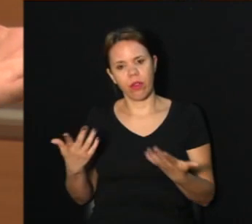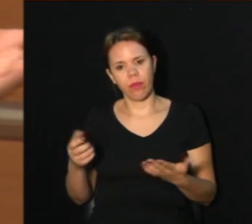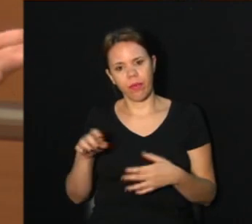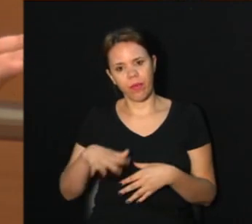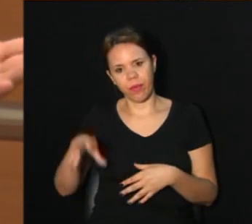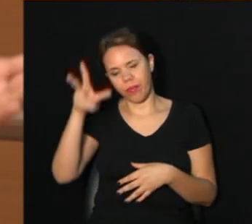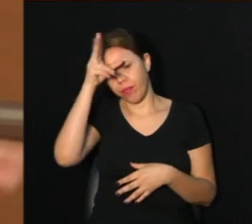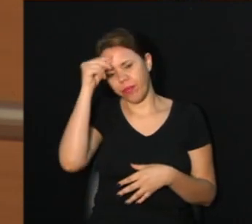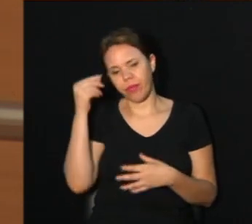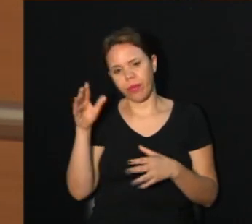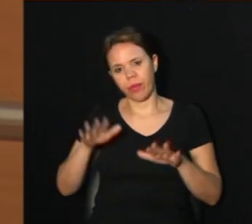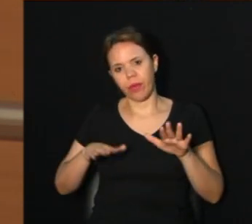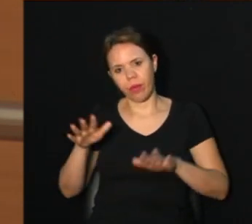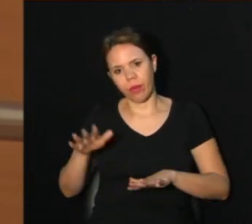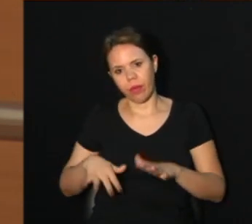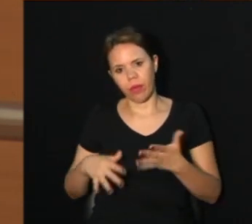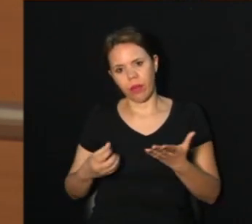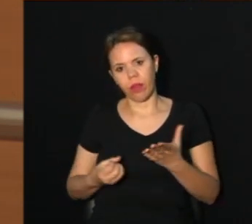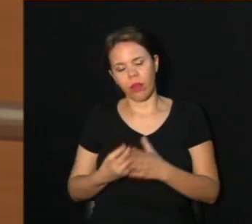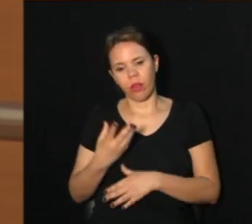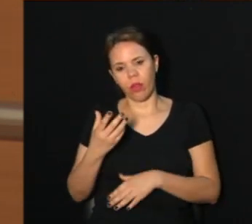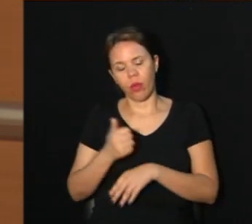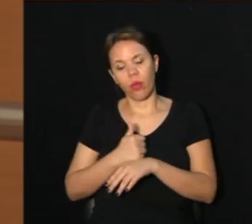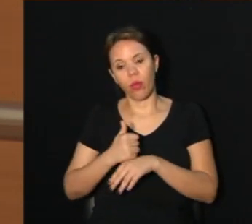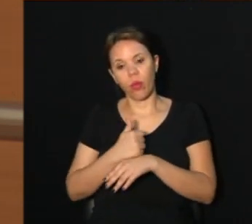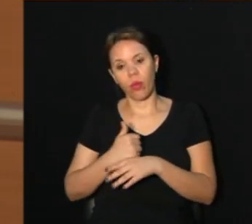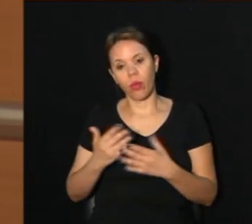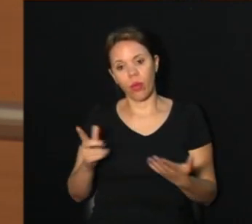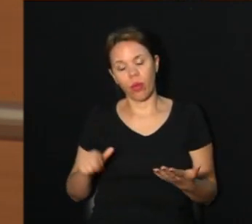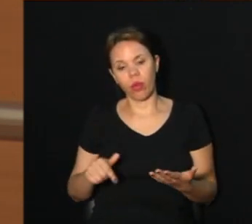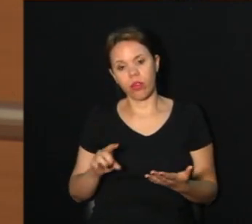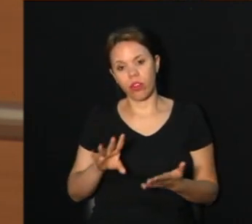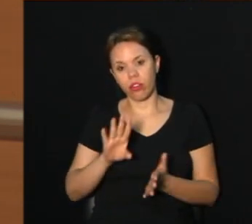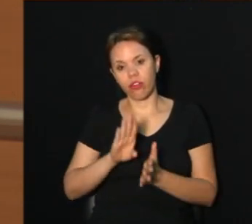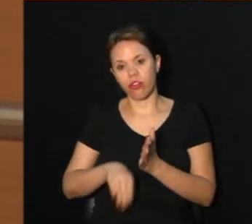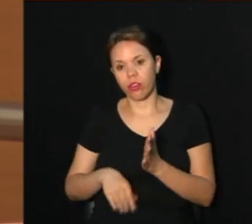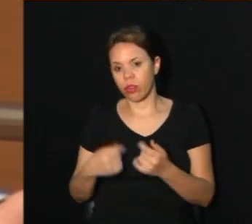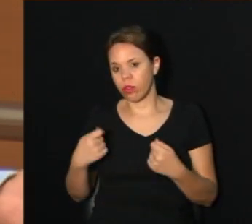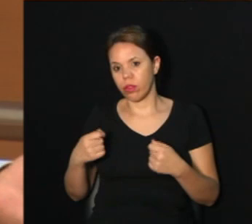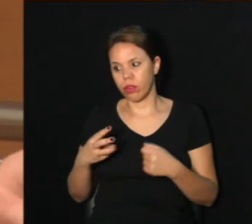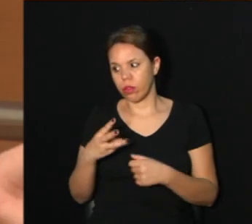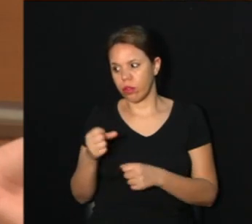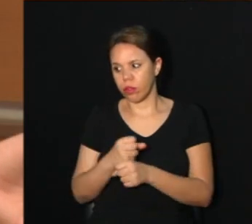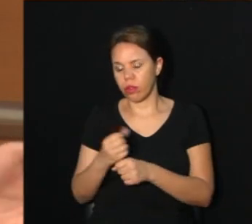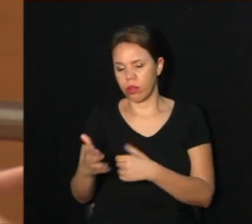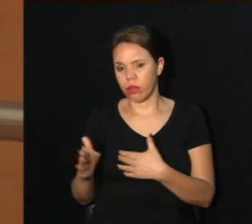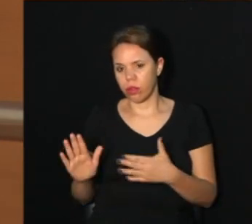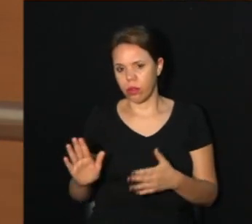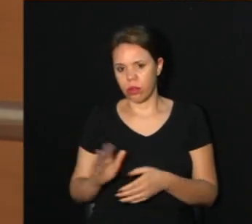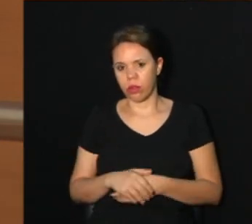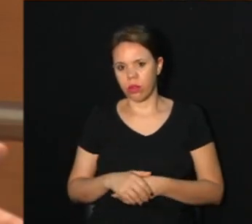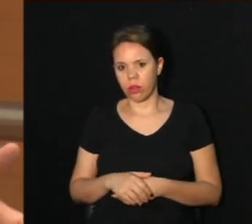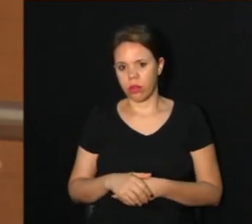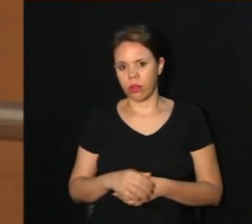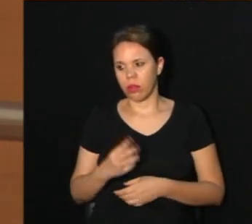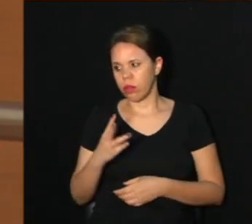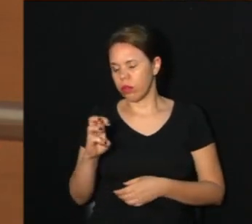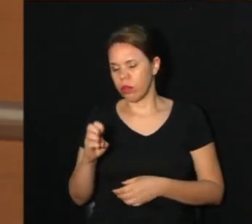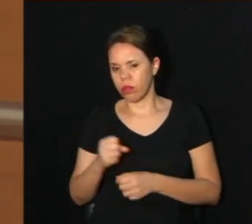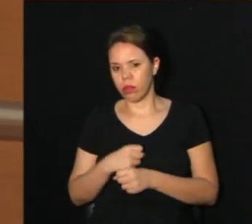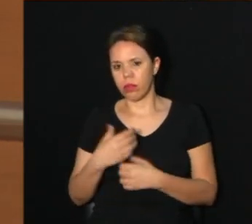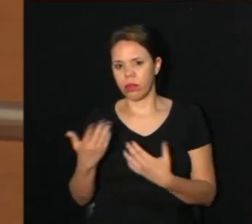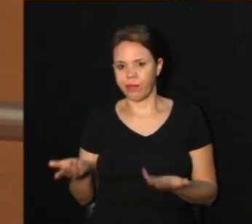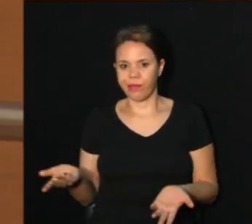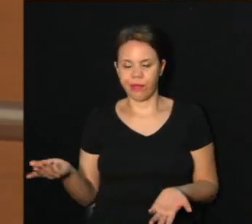nós sabemos que, muitas vezes, quando a gente cria um cargo, ele só será extinto, se não for necessário, daqui a 30 anos, ou 35, mais